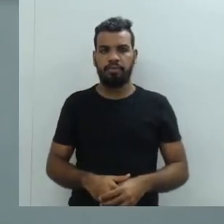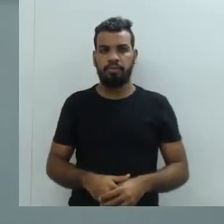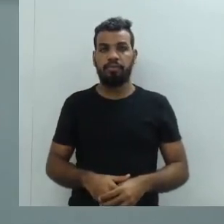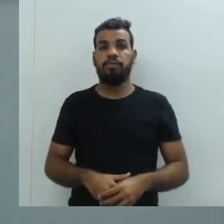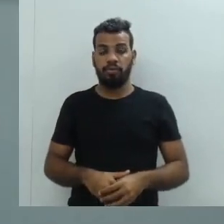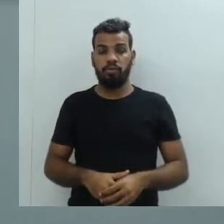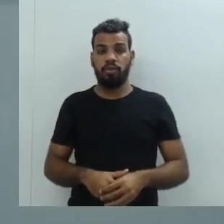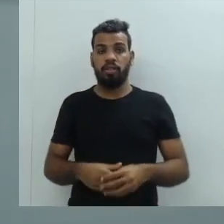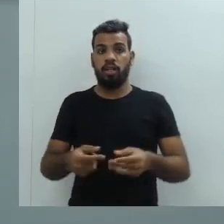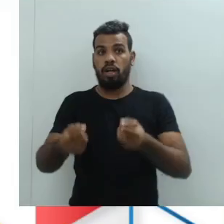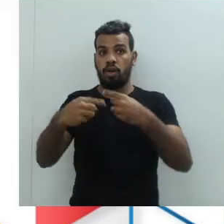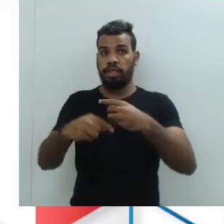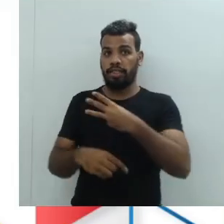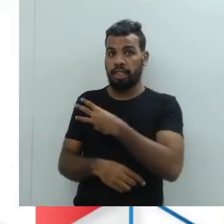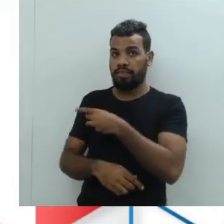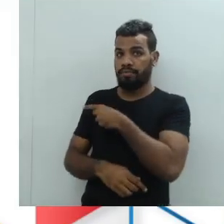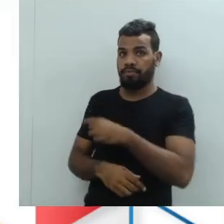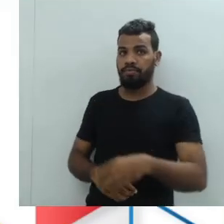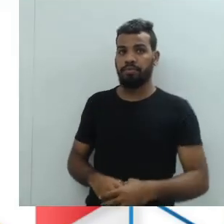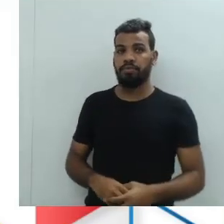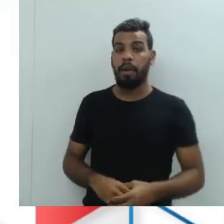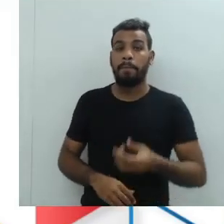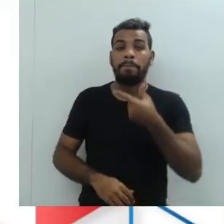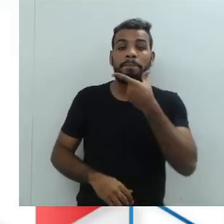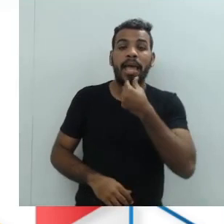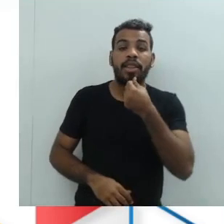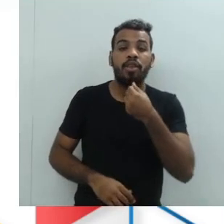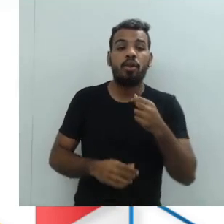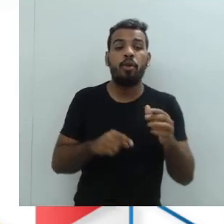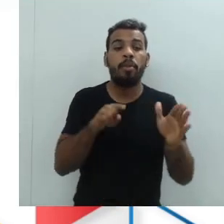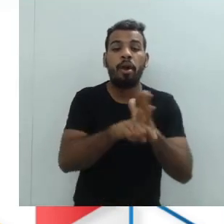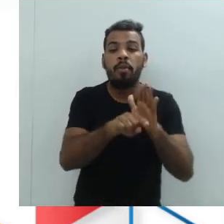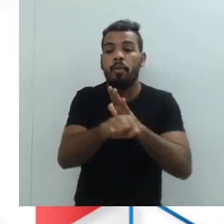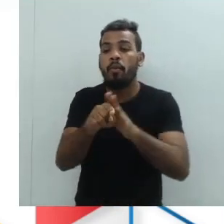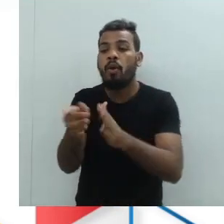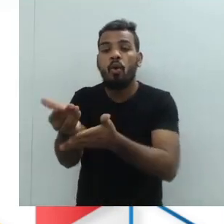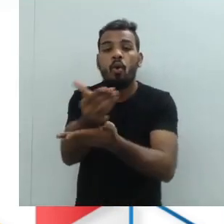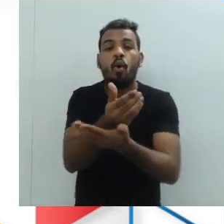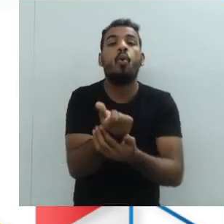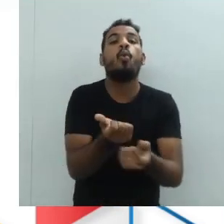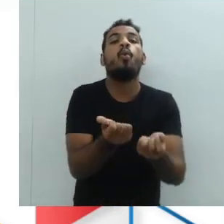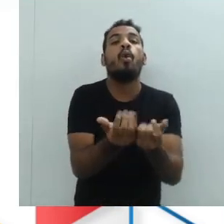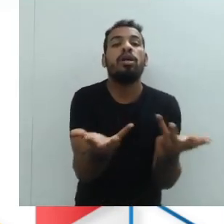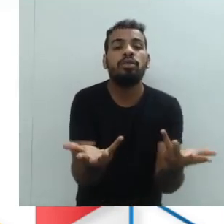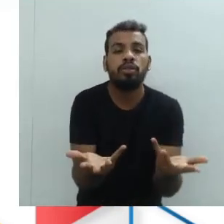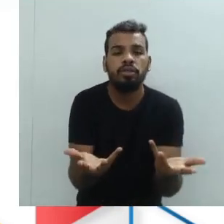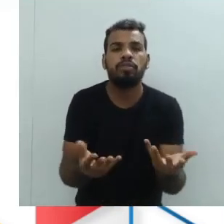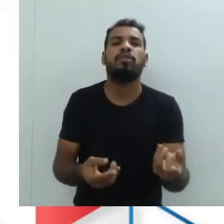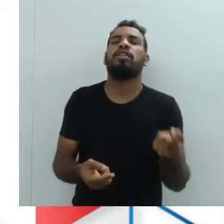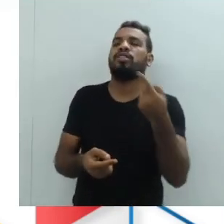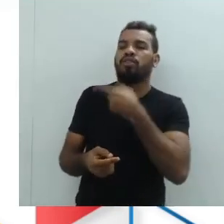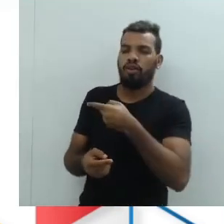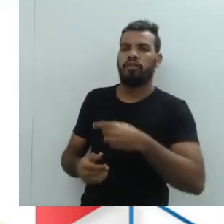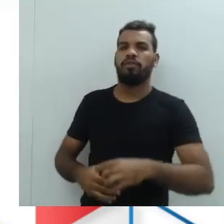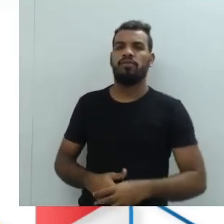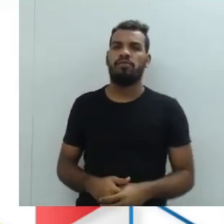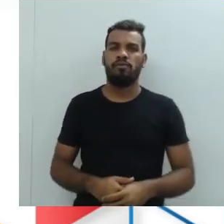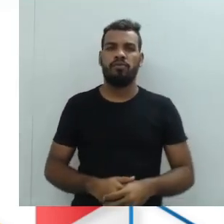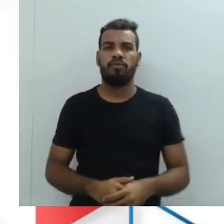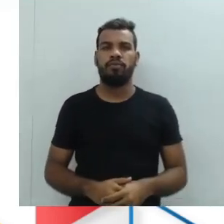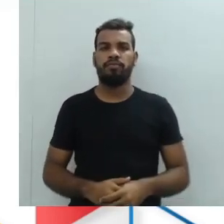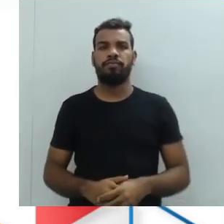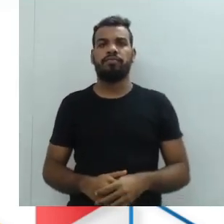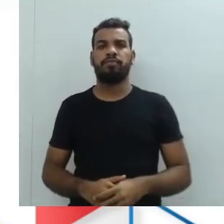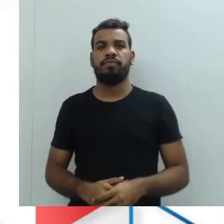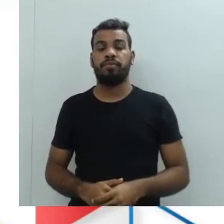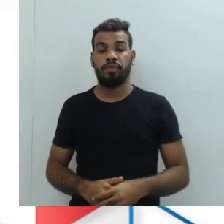número 3, pergunta assim, quantos meninos foram entrevistados ao todo? Voltando de novo mais uma vez. Aí nós temos aqui,